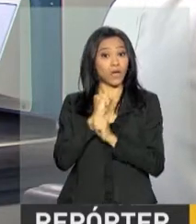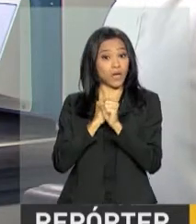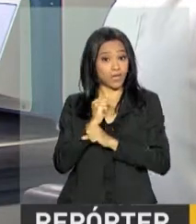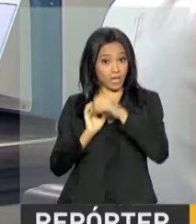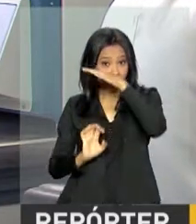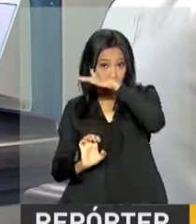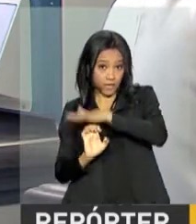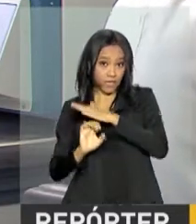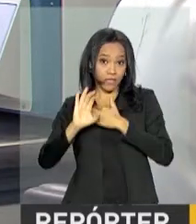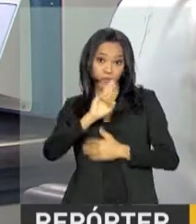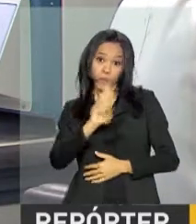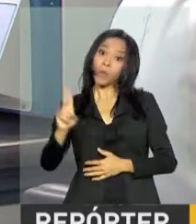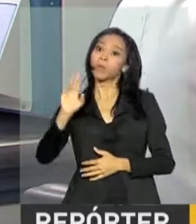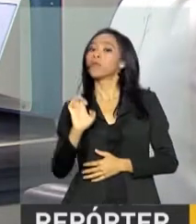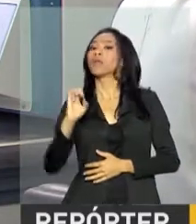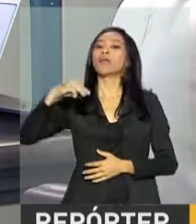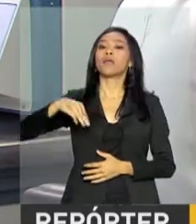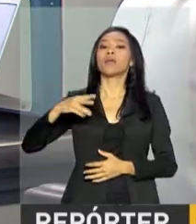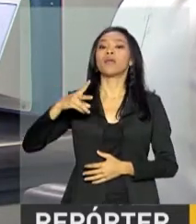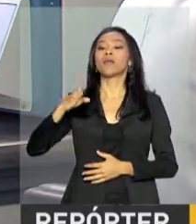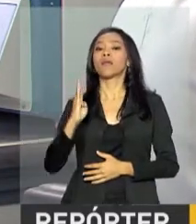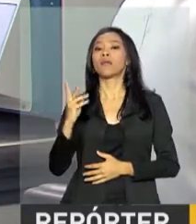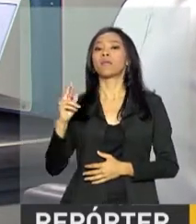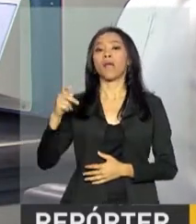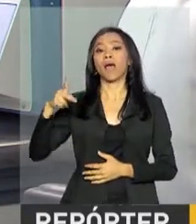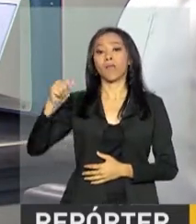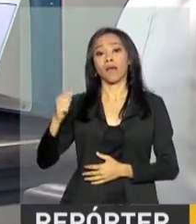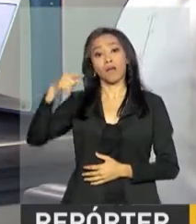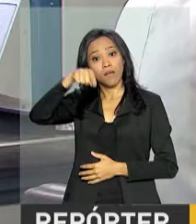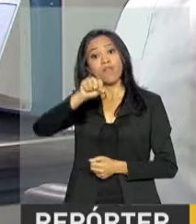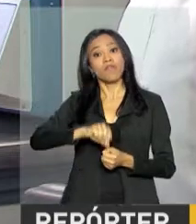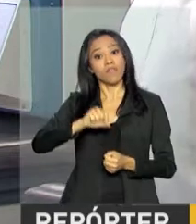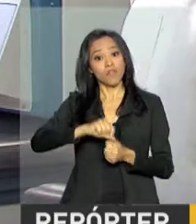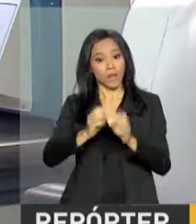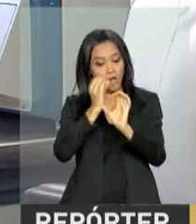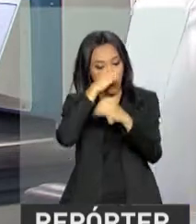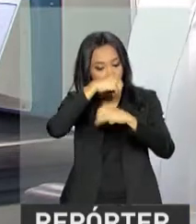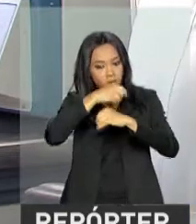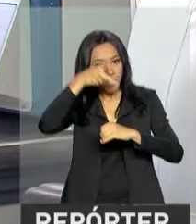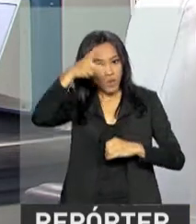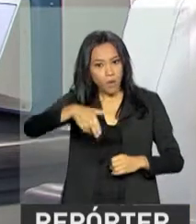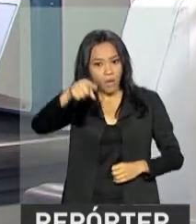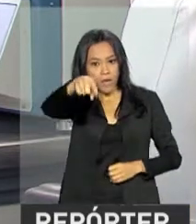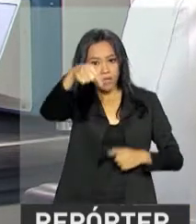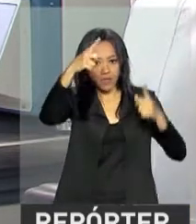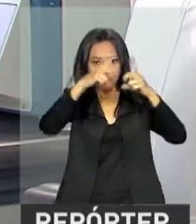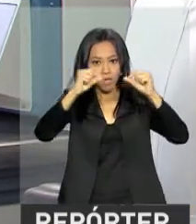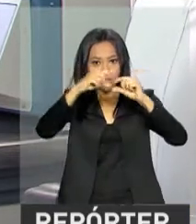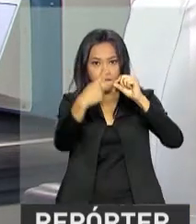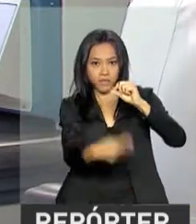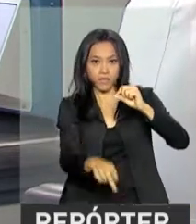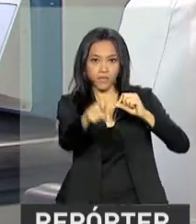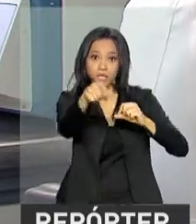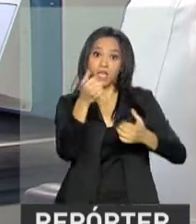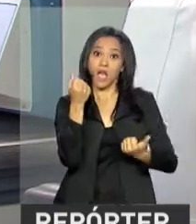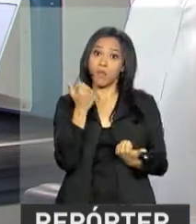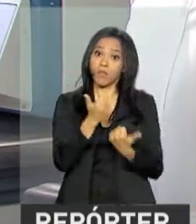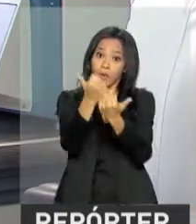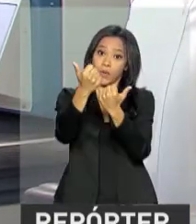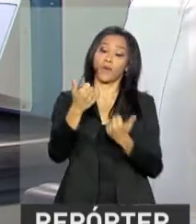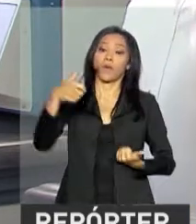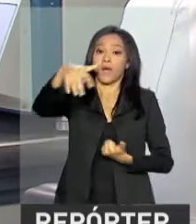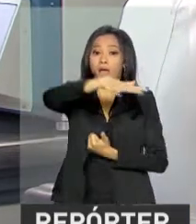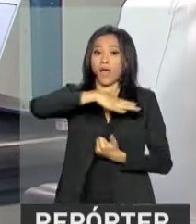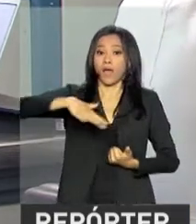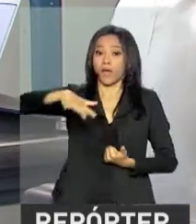desenvolveu em laboratório como este que fica no distrito federal diversas tecnologias que ajudarão agropecuária brasileira a